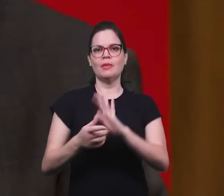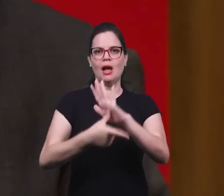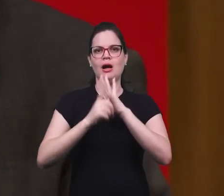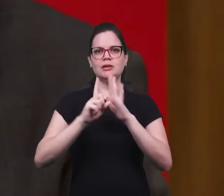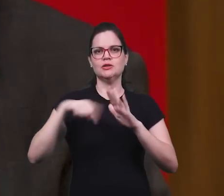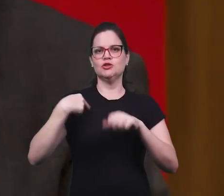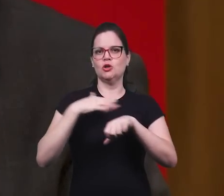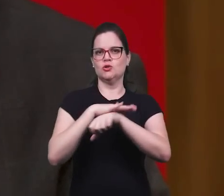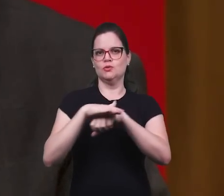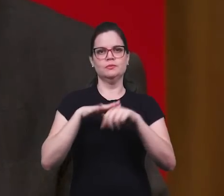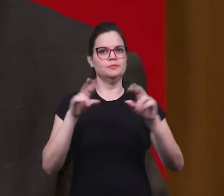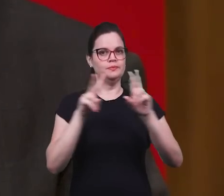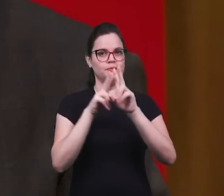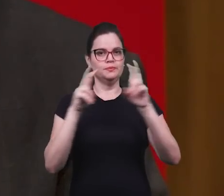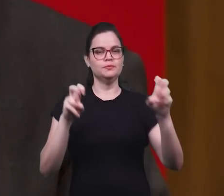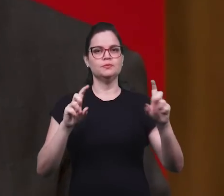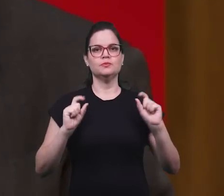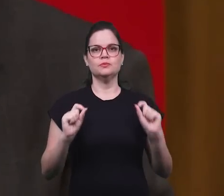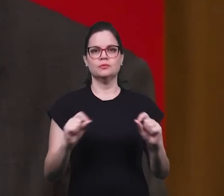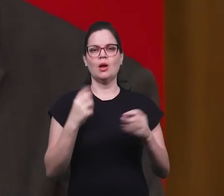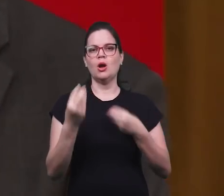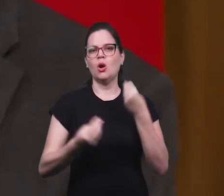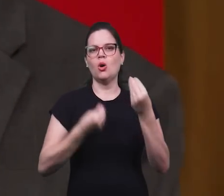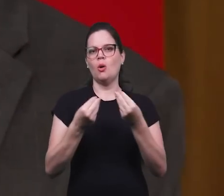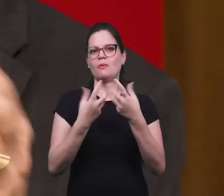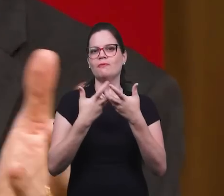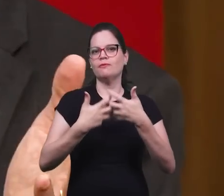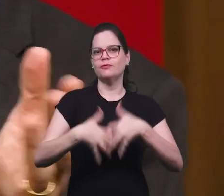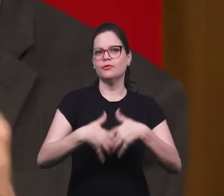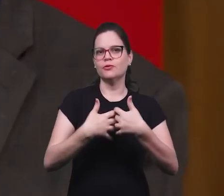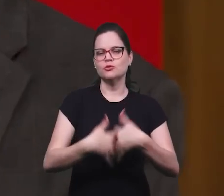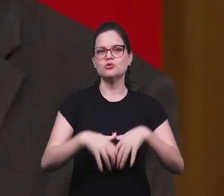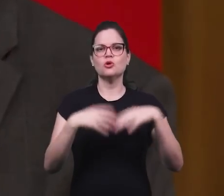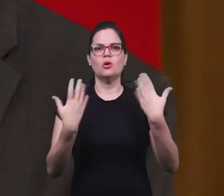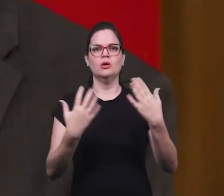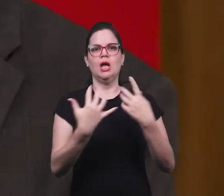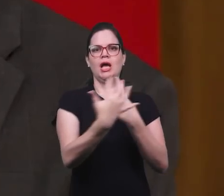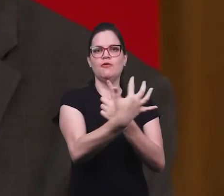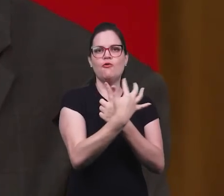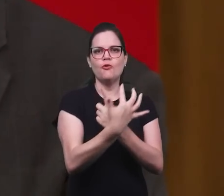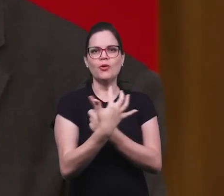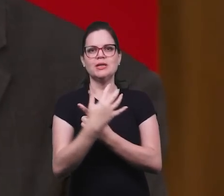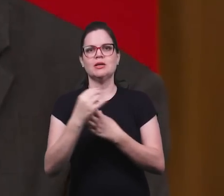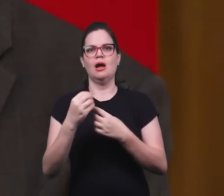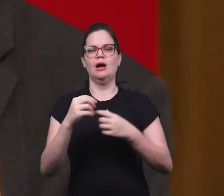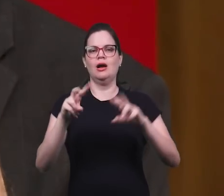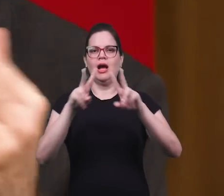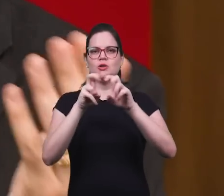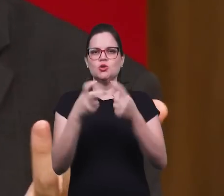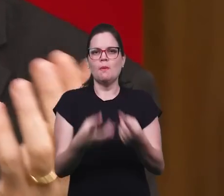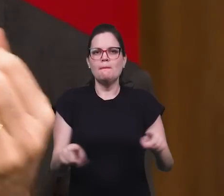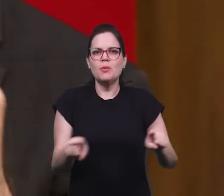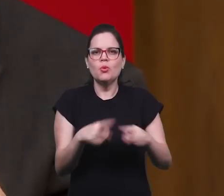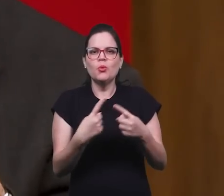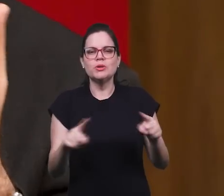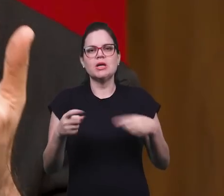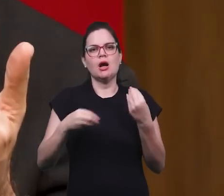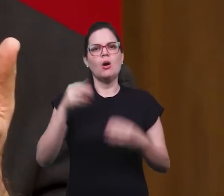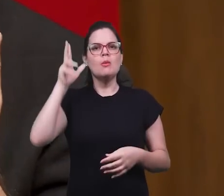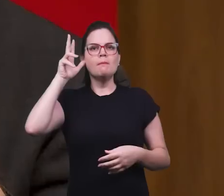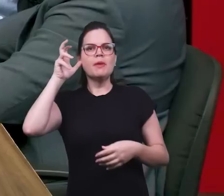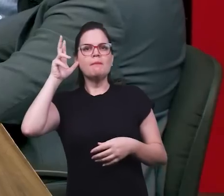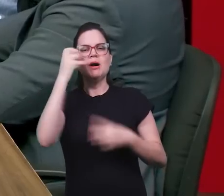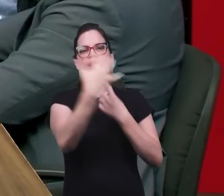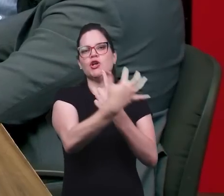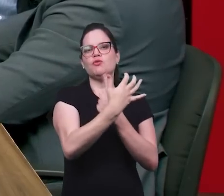um pouquinho mais a respeito dessa parte que vai envolver a influência das notas musicais no cérebro, já